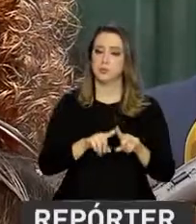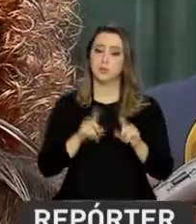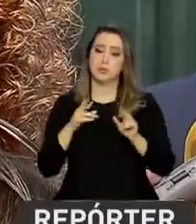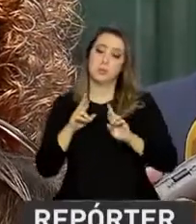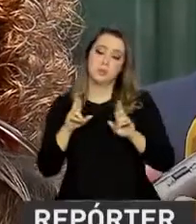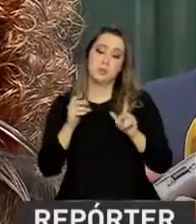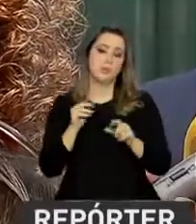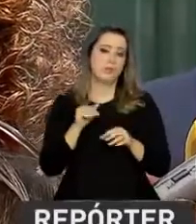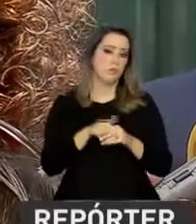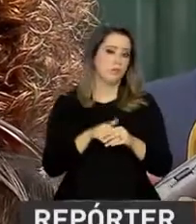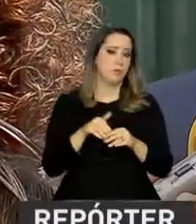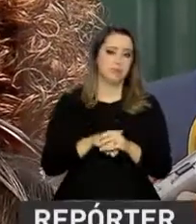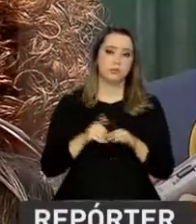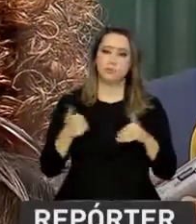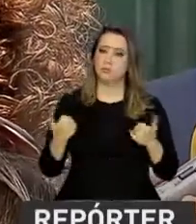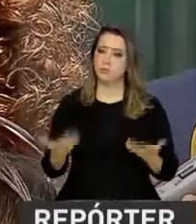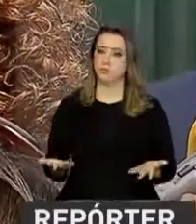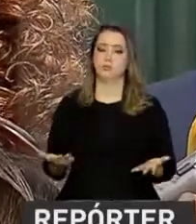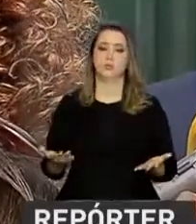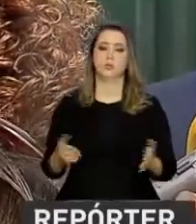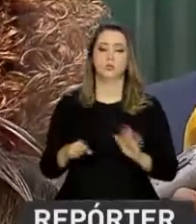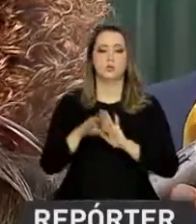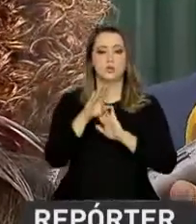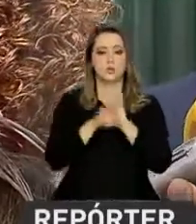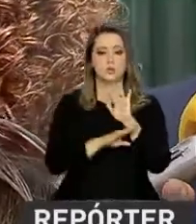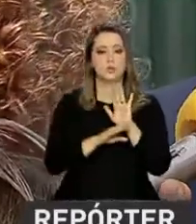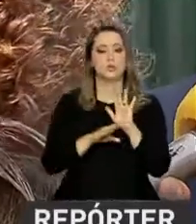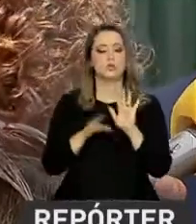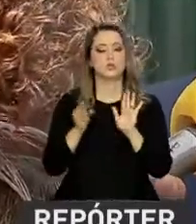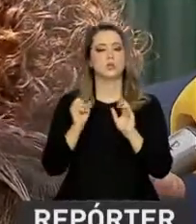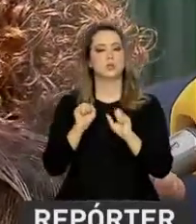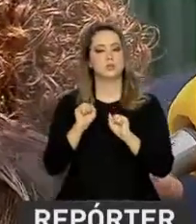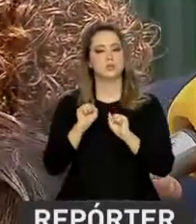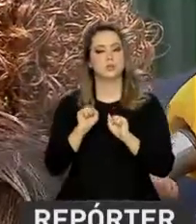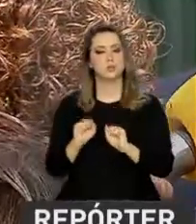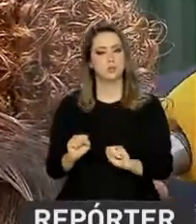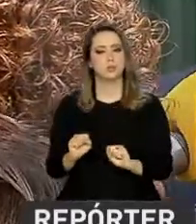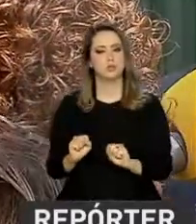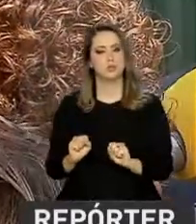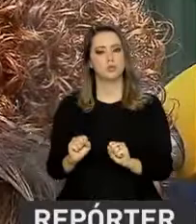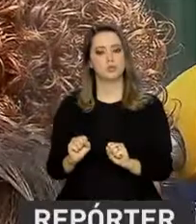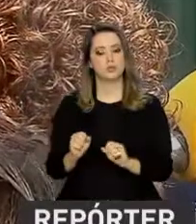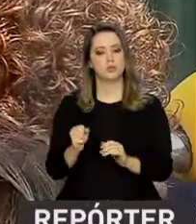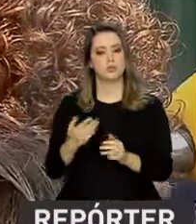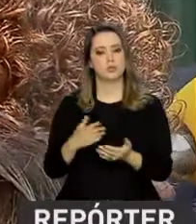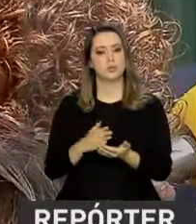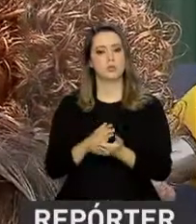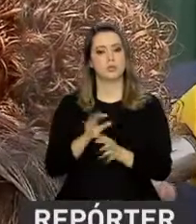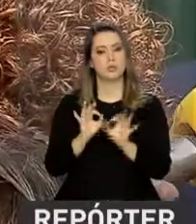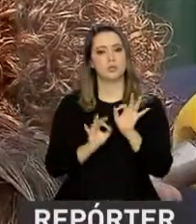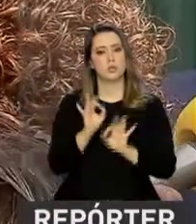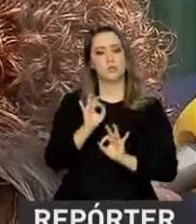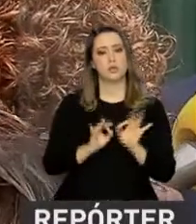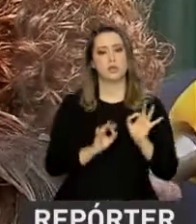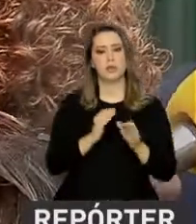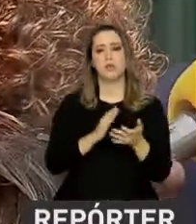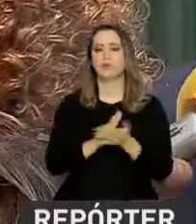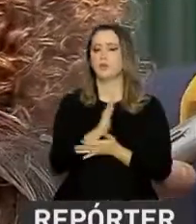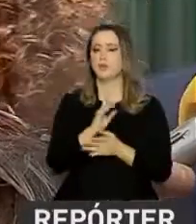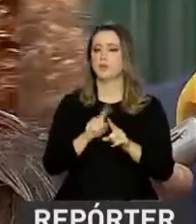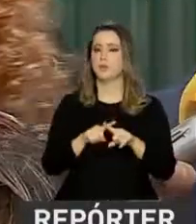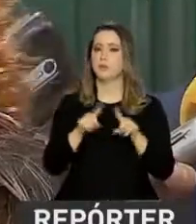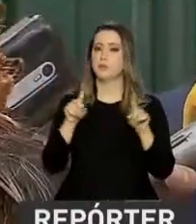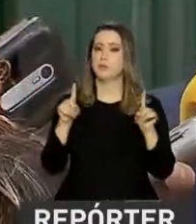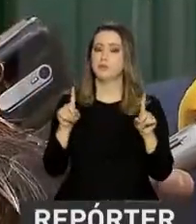box então o projeto ainda pode digamos assim ser aprimorado desde que